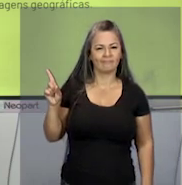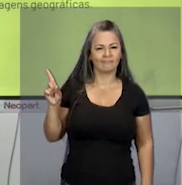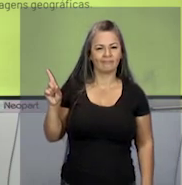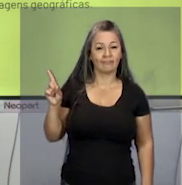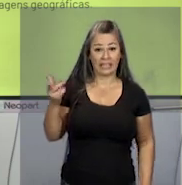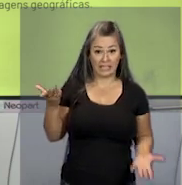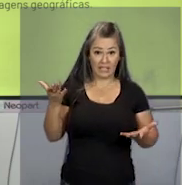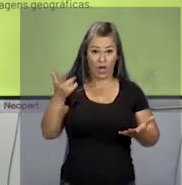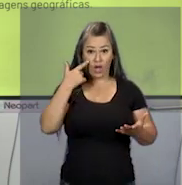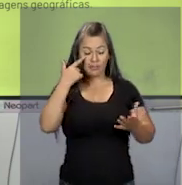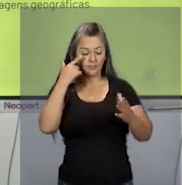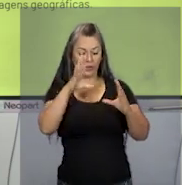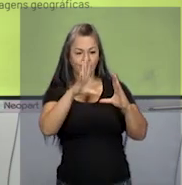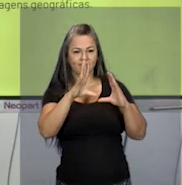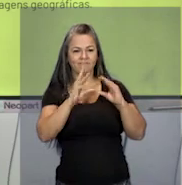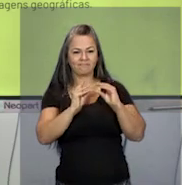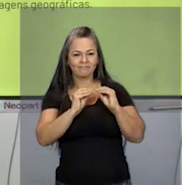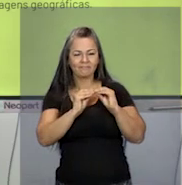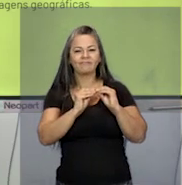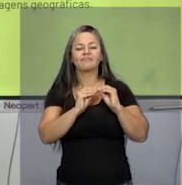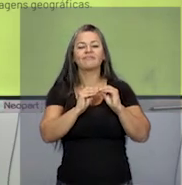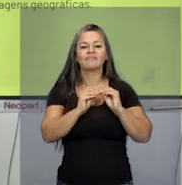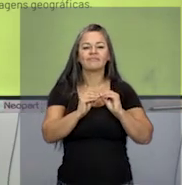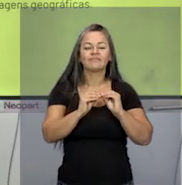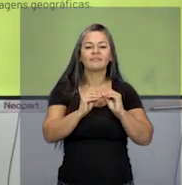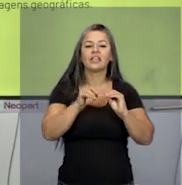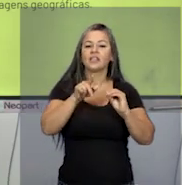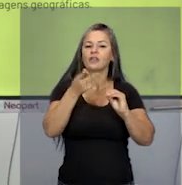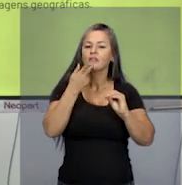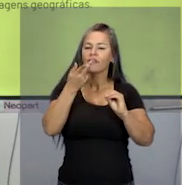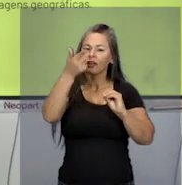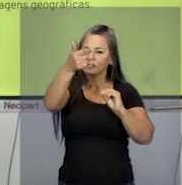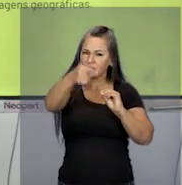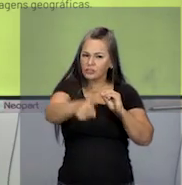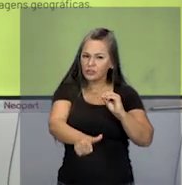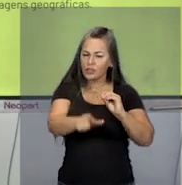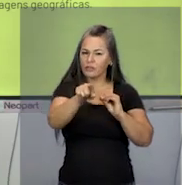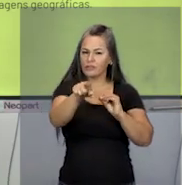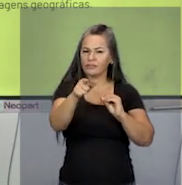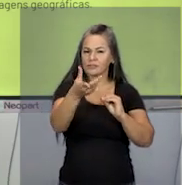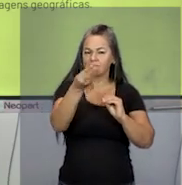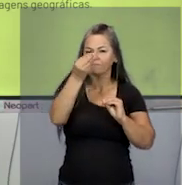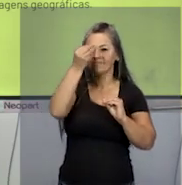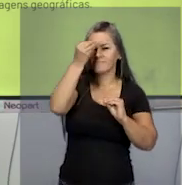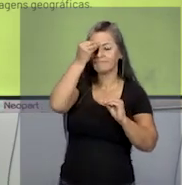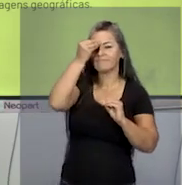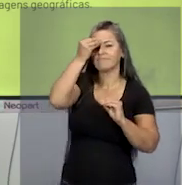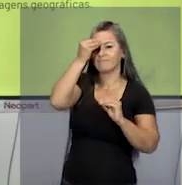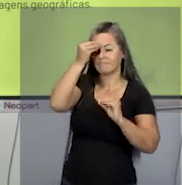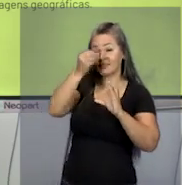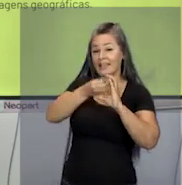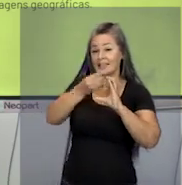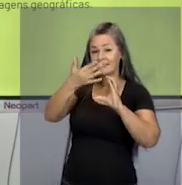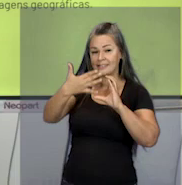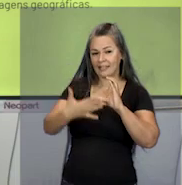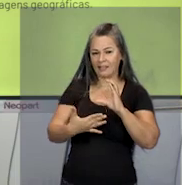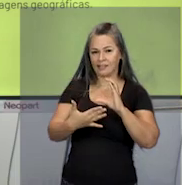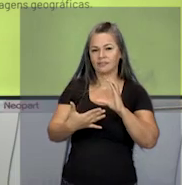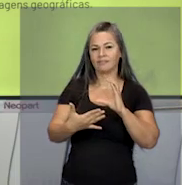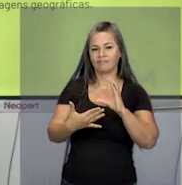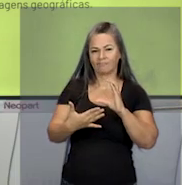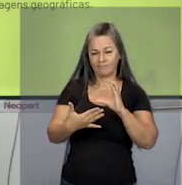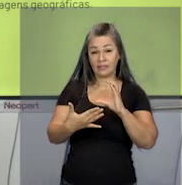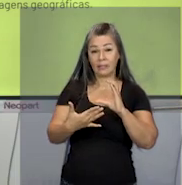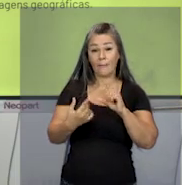que nós vimos hoje, né, claro, por isso que eu queria frisar muito bem essas características, que é aquilo que vai